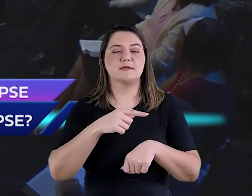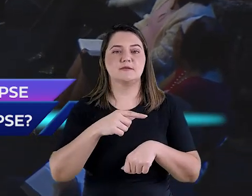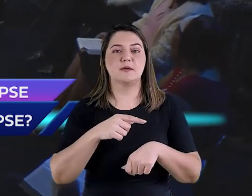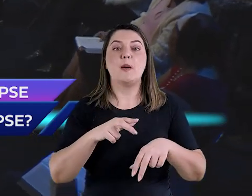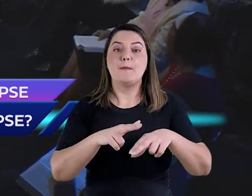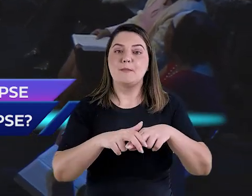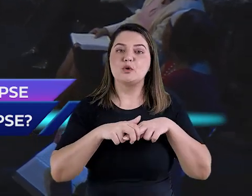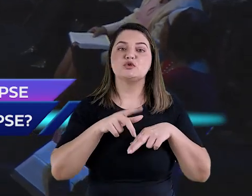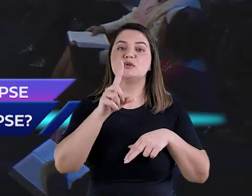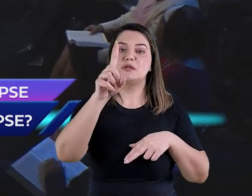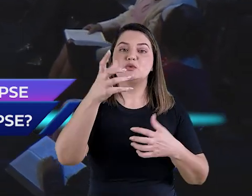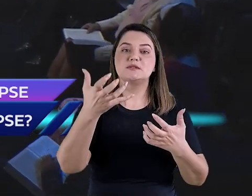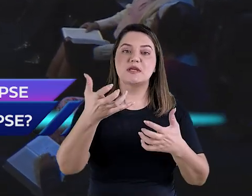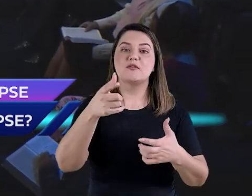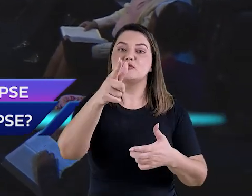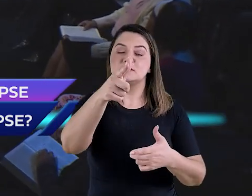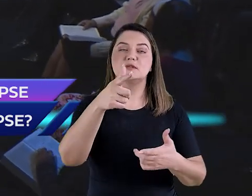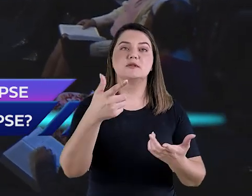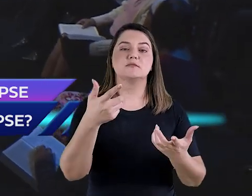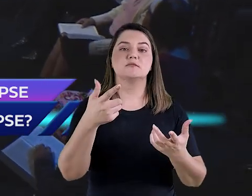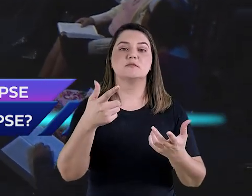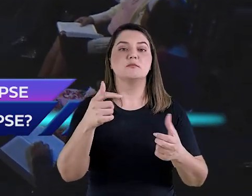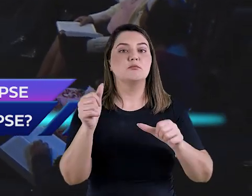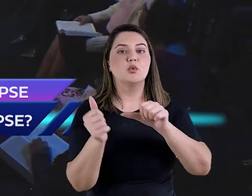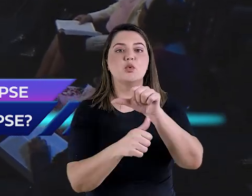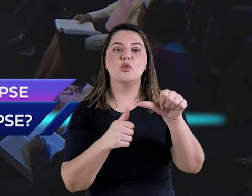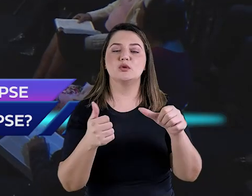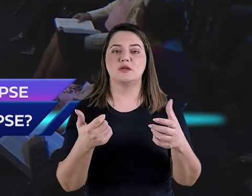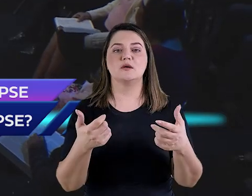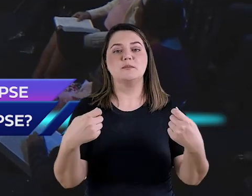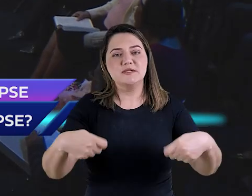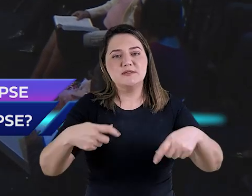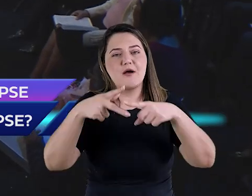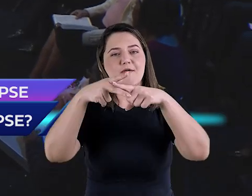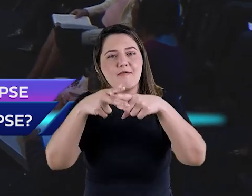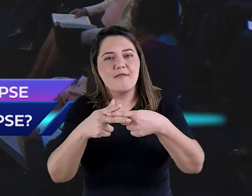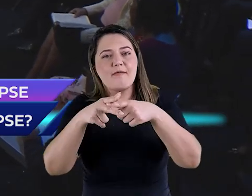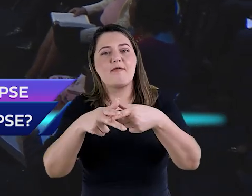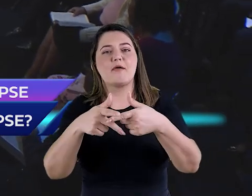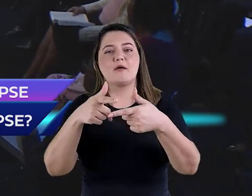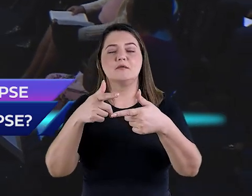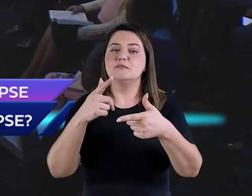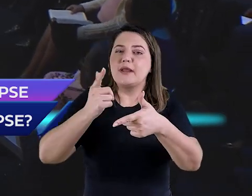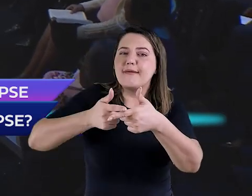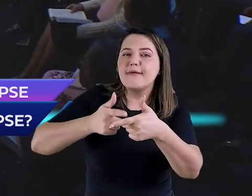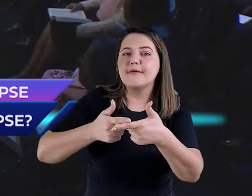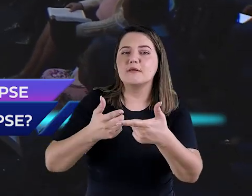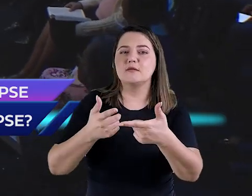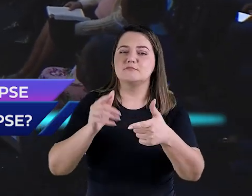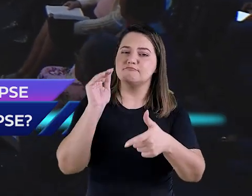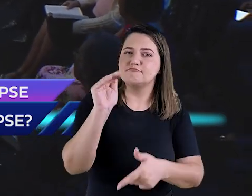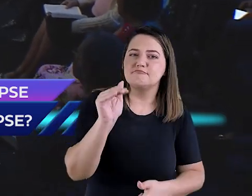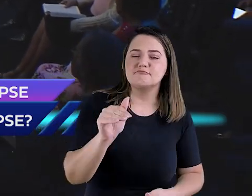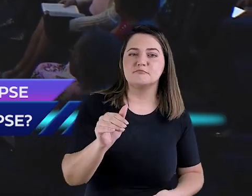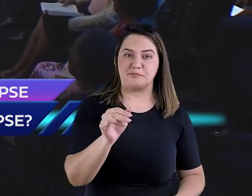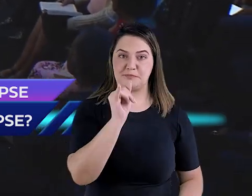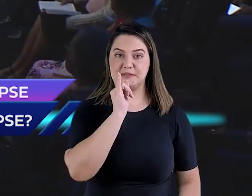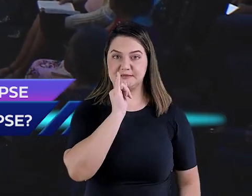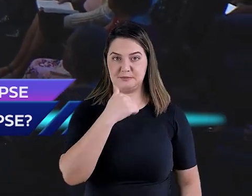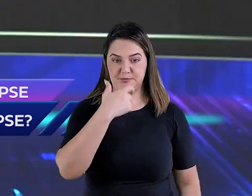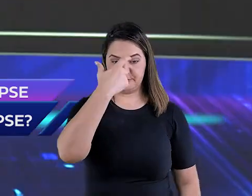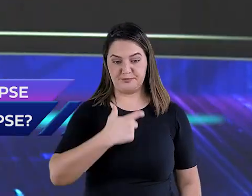também repreende os seus filhos. Eu sou pai de 2 meninas que já